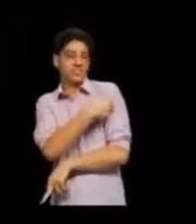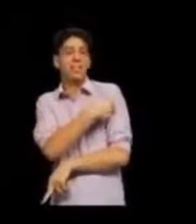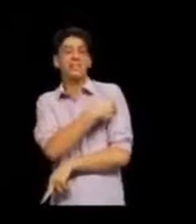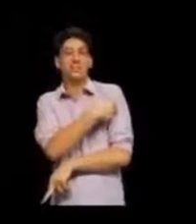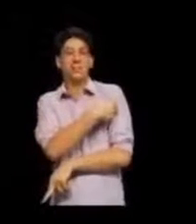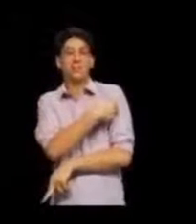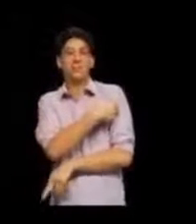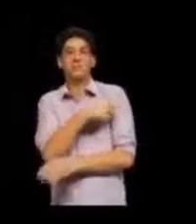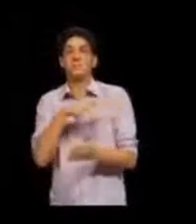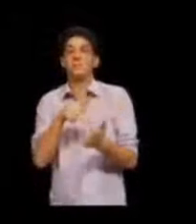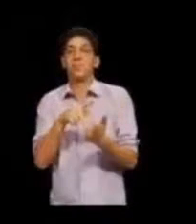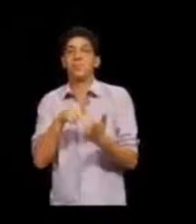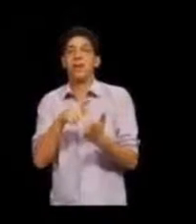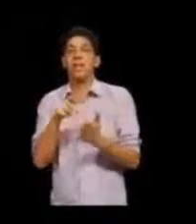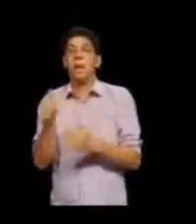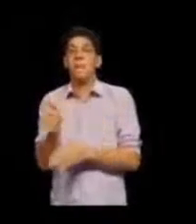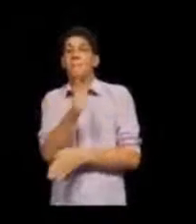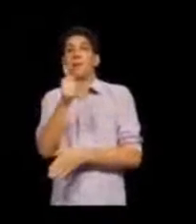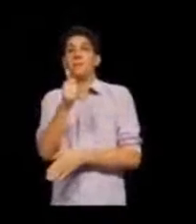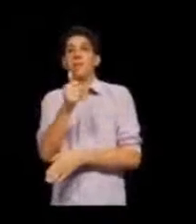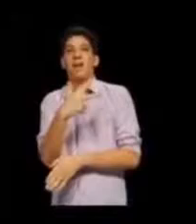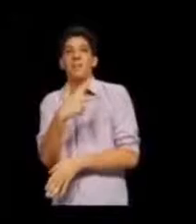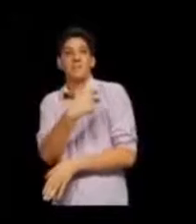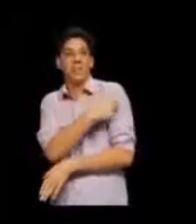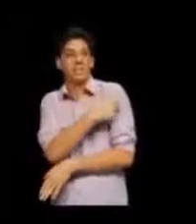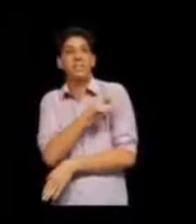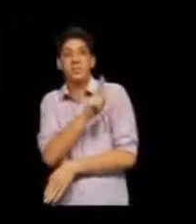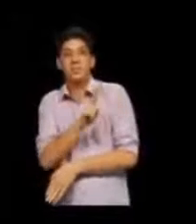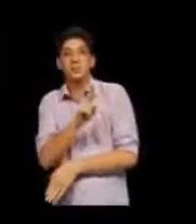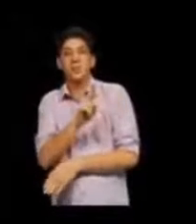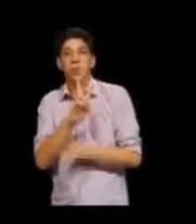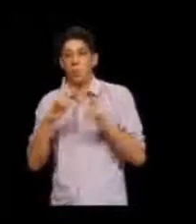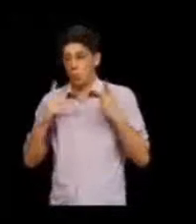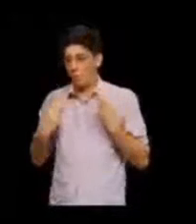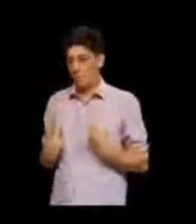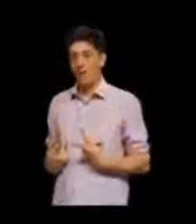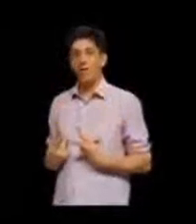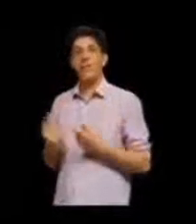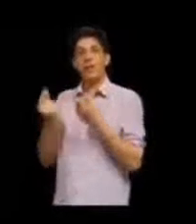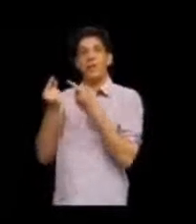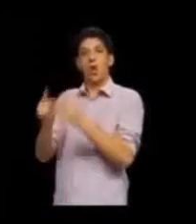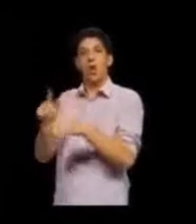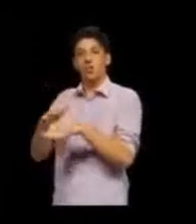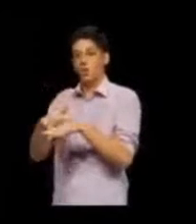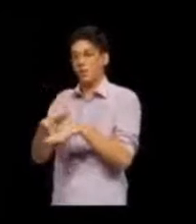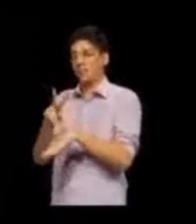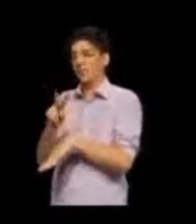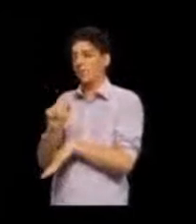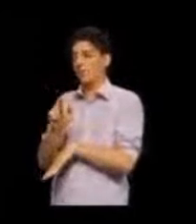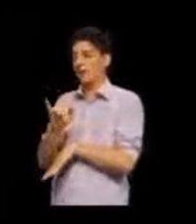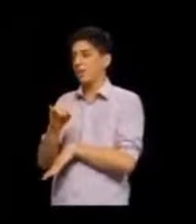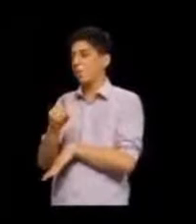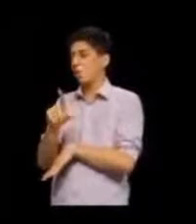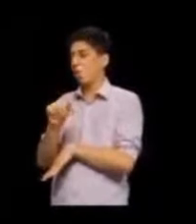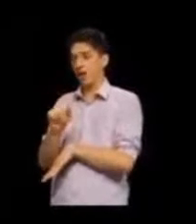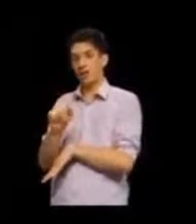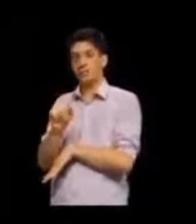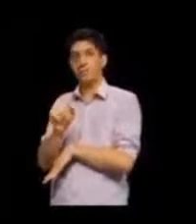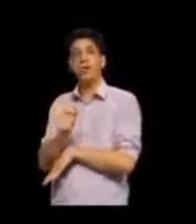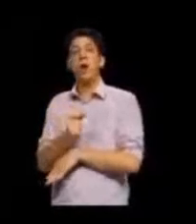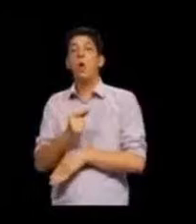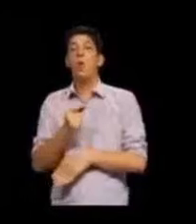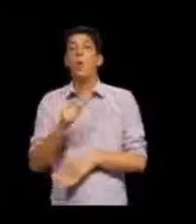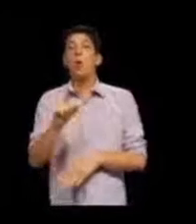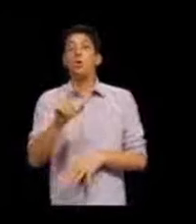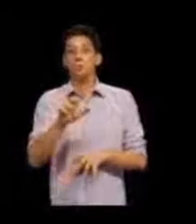da raça humana que foi utilizada foi contra a varíola. O último caso constatado de